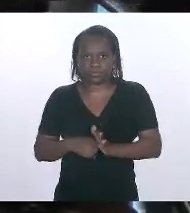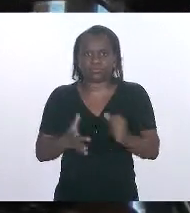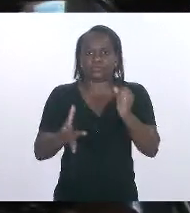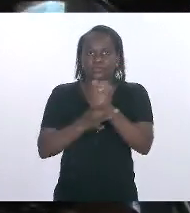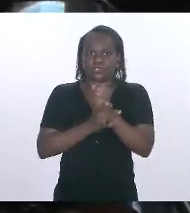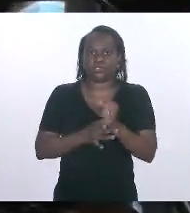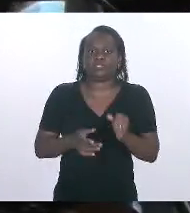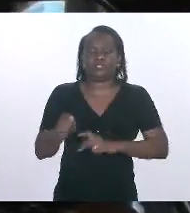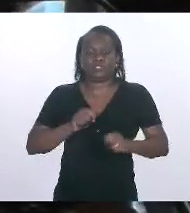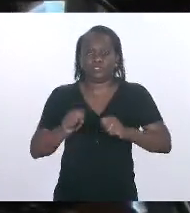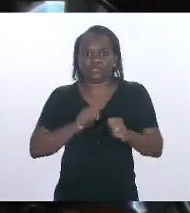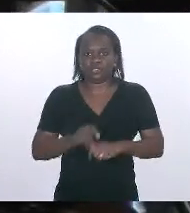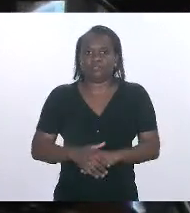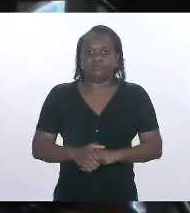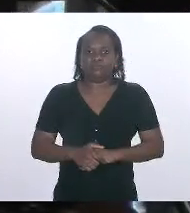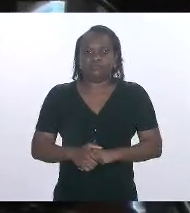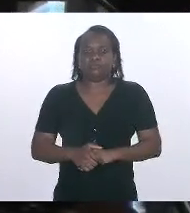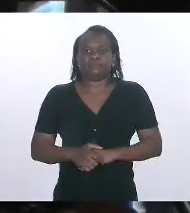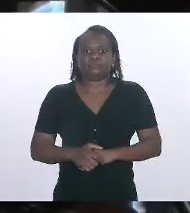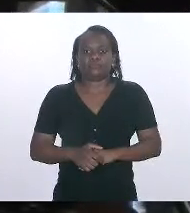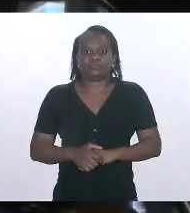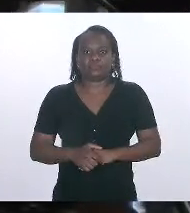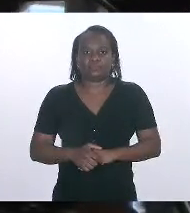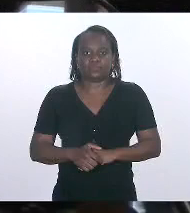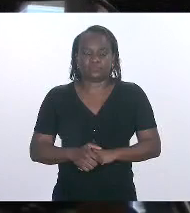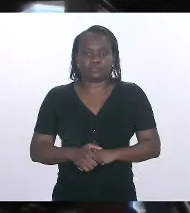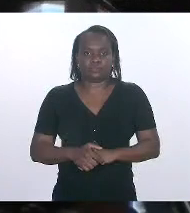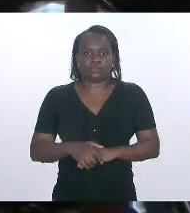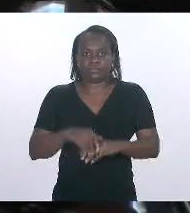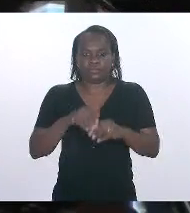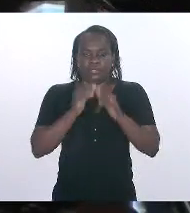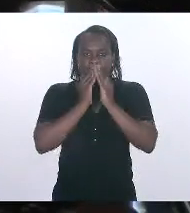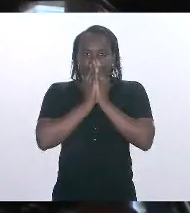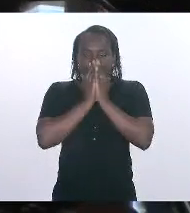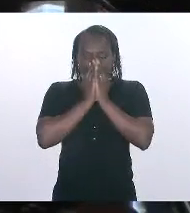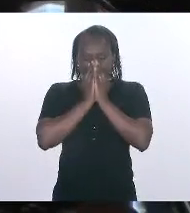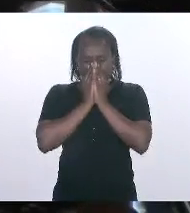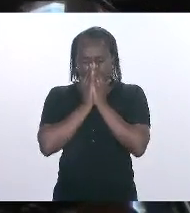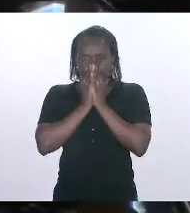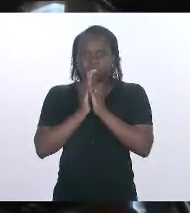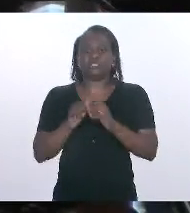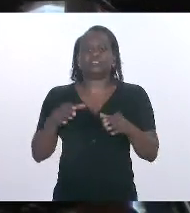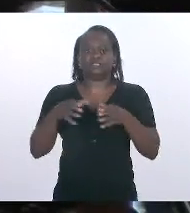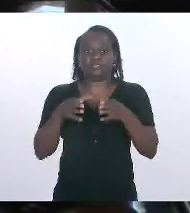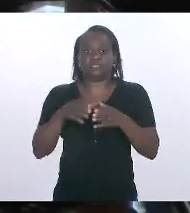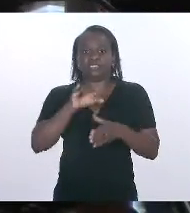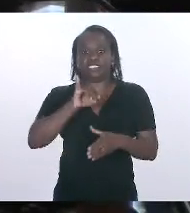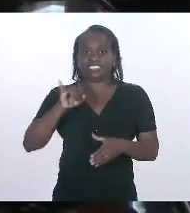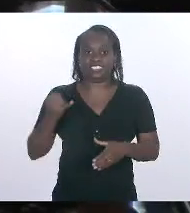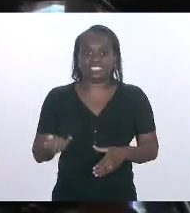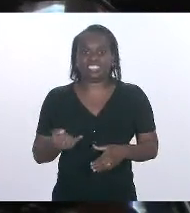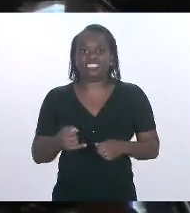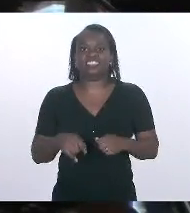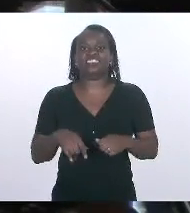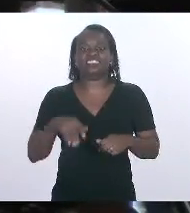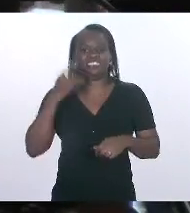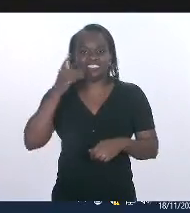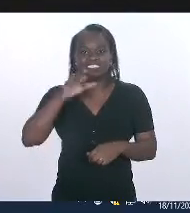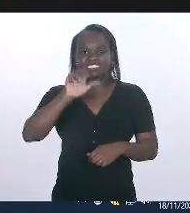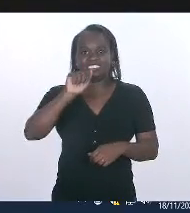e Controle. Para emitir parecer pela Comissão de Transporte... ordem, presidente. Deputado Carlos